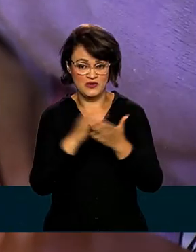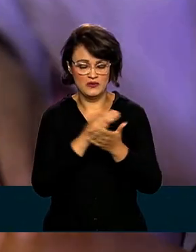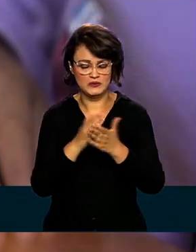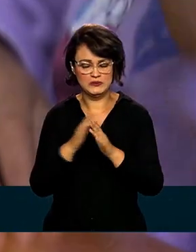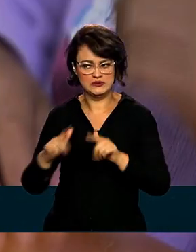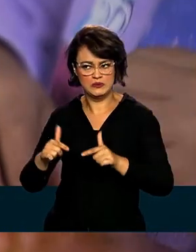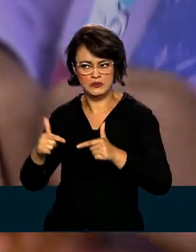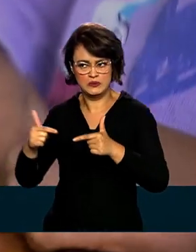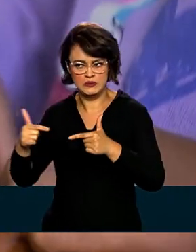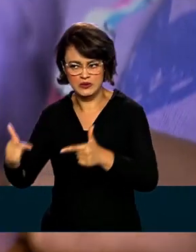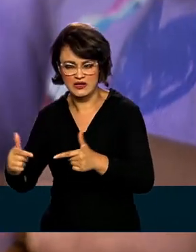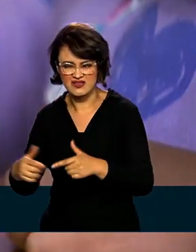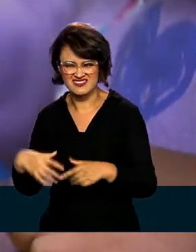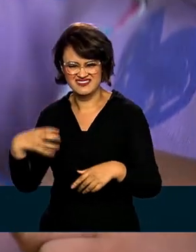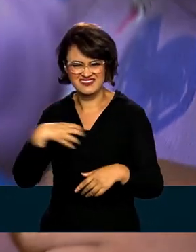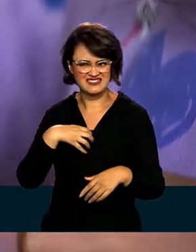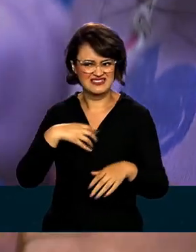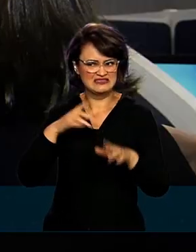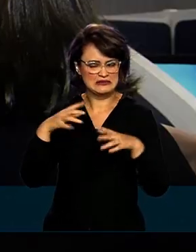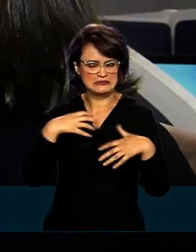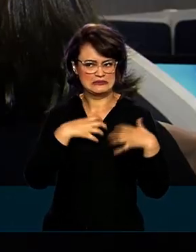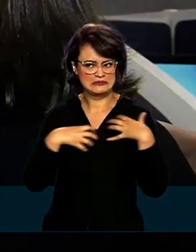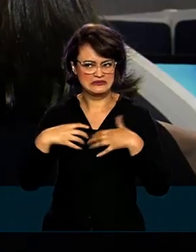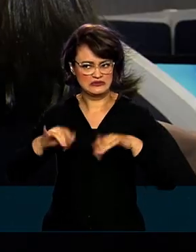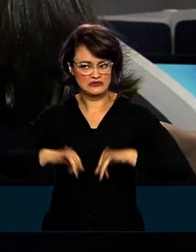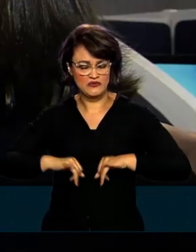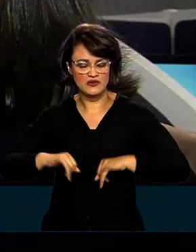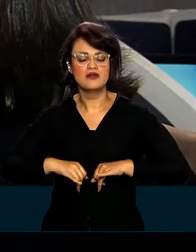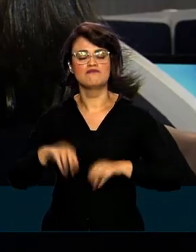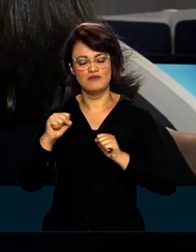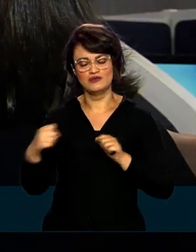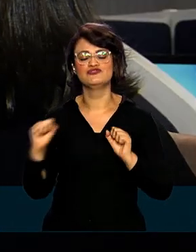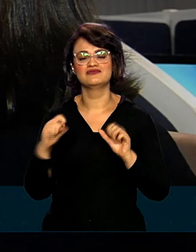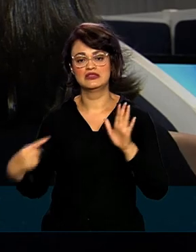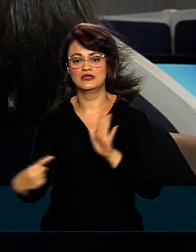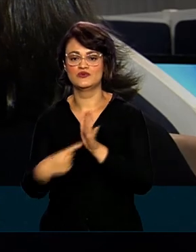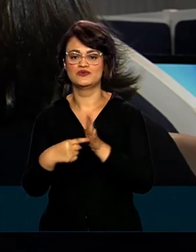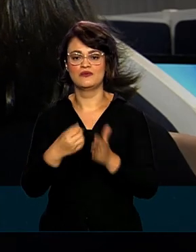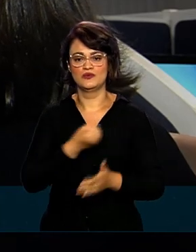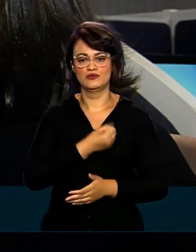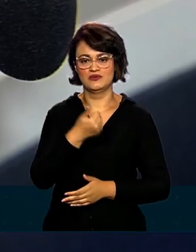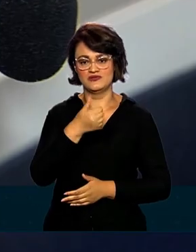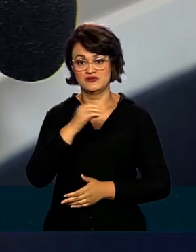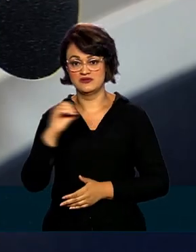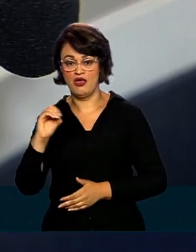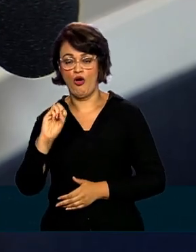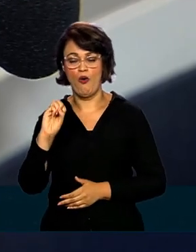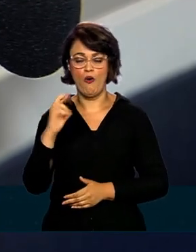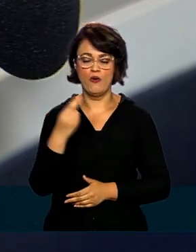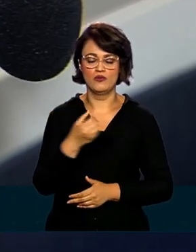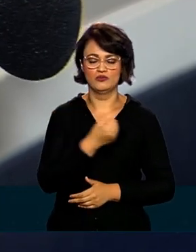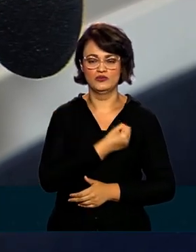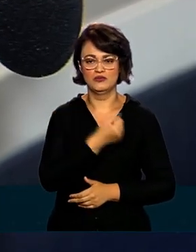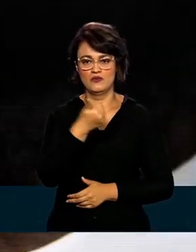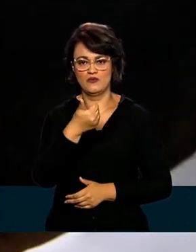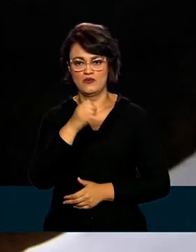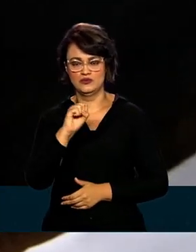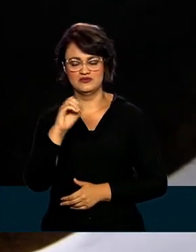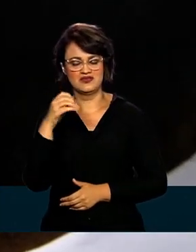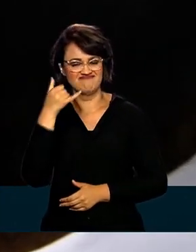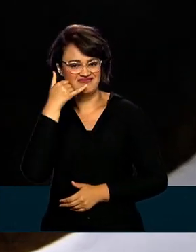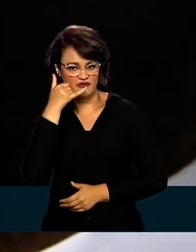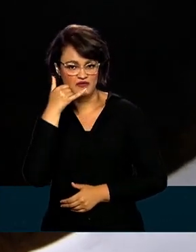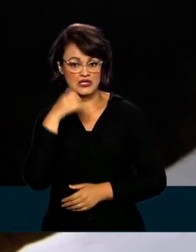vítimas podem fazer a denúncia anônima pelo Disque 100 ou Ligue 180. Para isso, um código